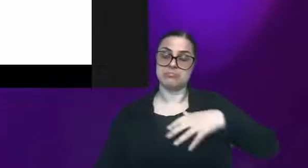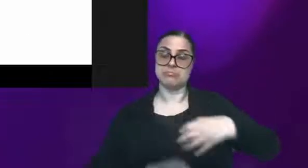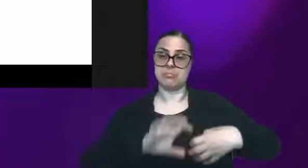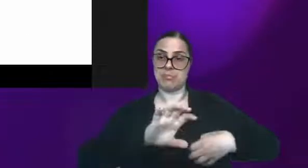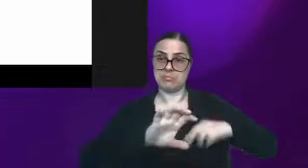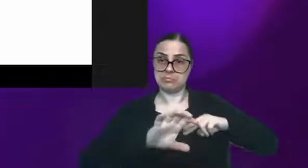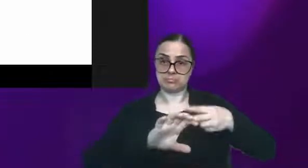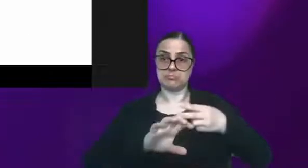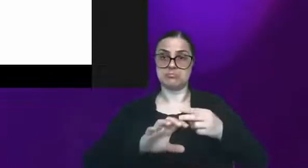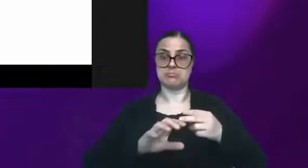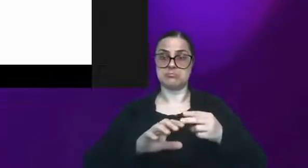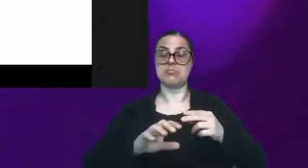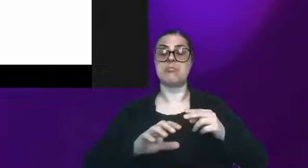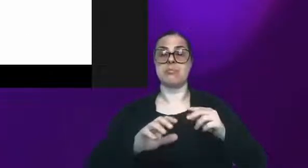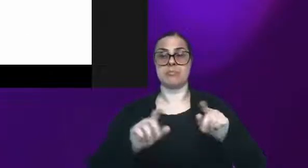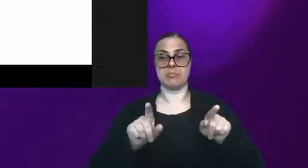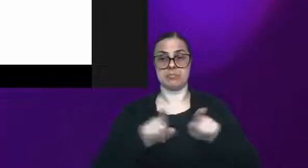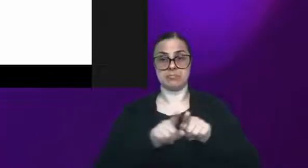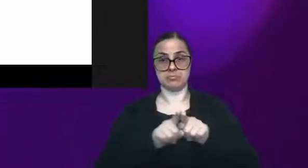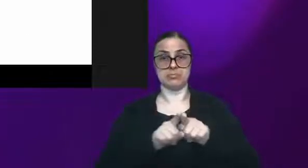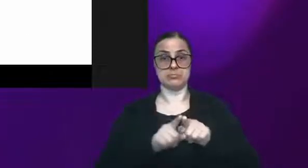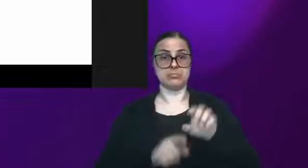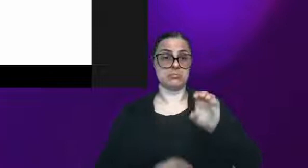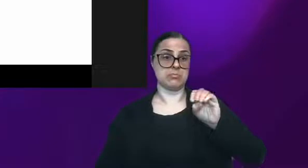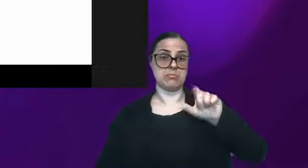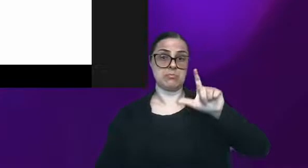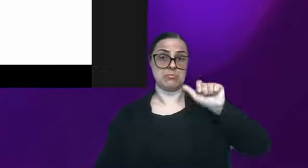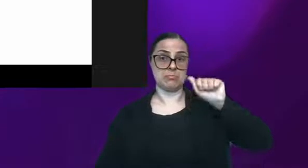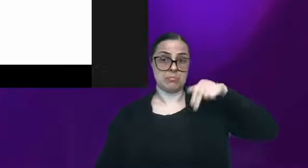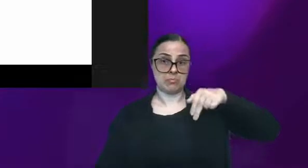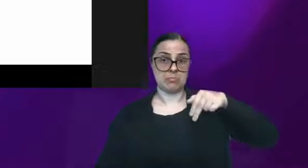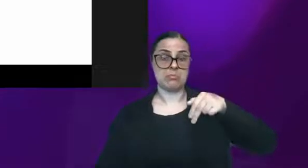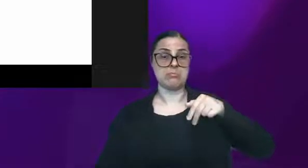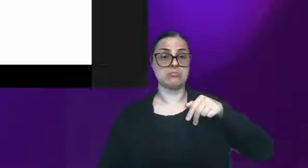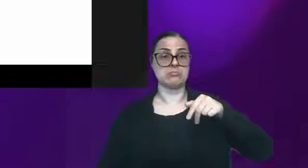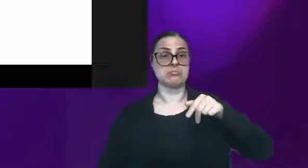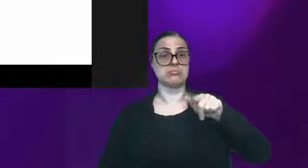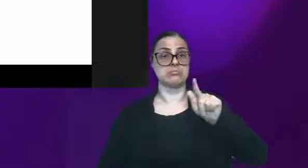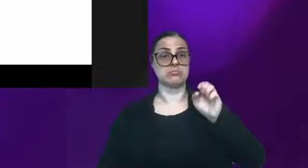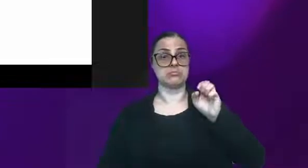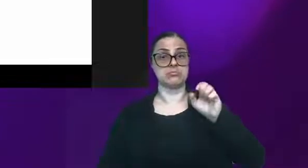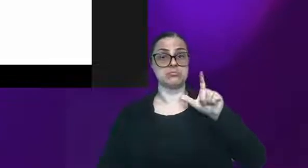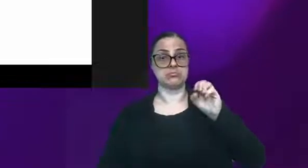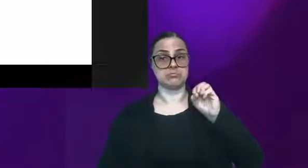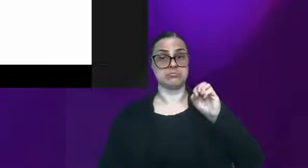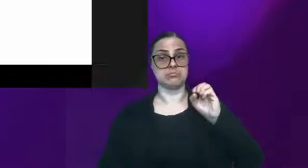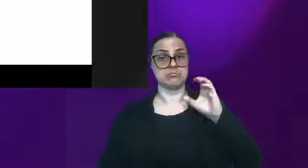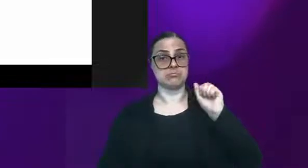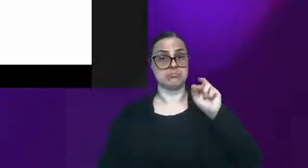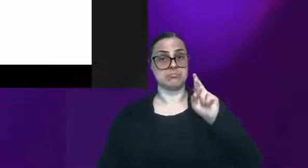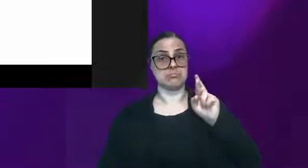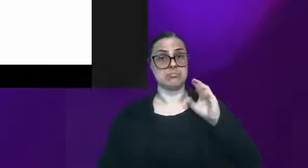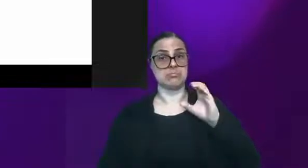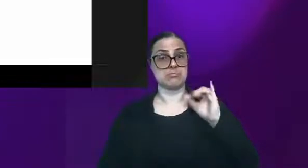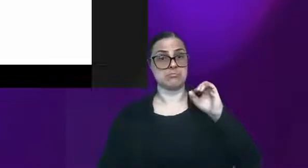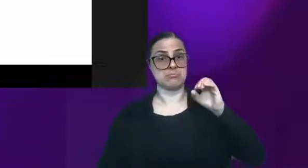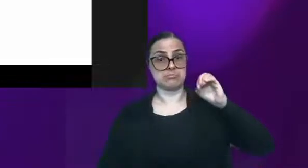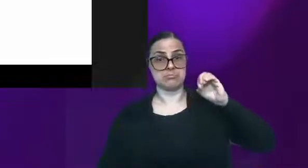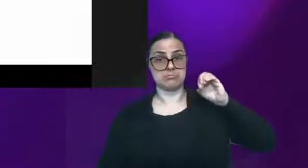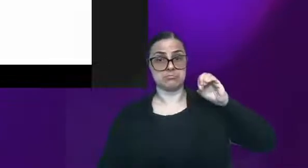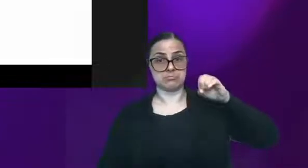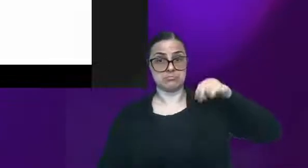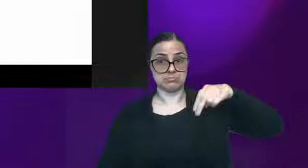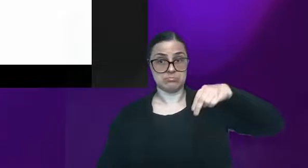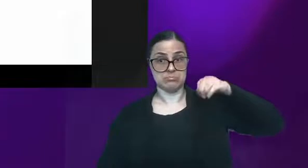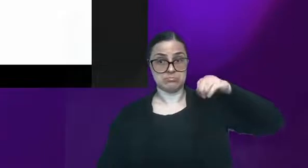Provavelmente o colangiocarcinoma foi popularizado, o seu transplante, pelos trabalhos da Mayo Clinic, que mostram uma sobrevivência aos